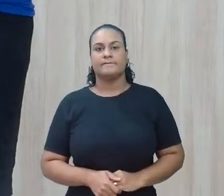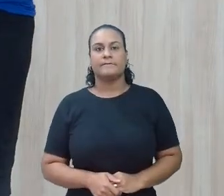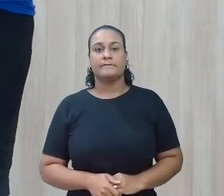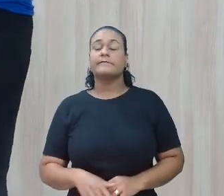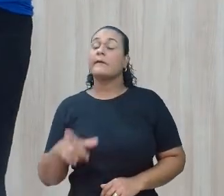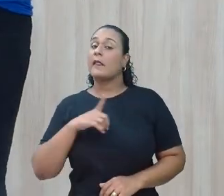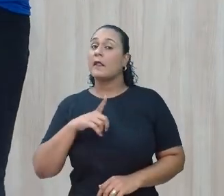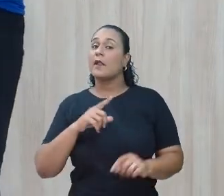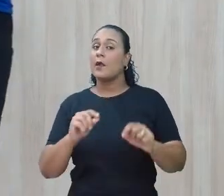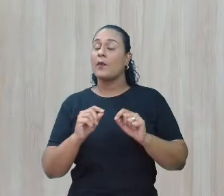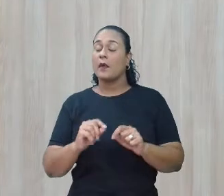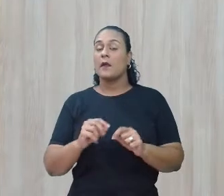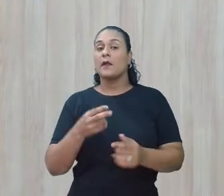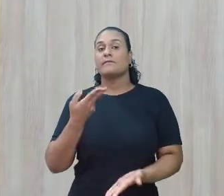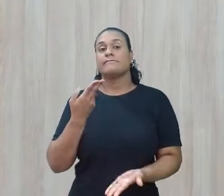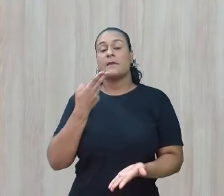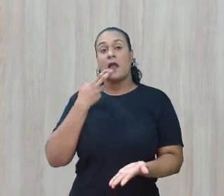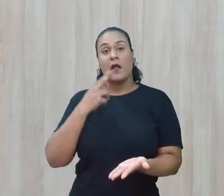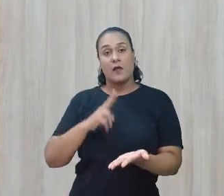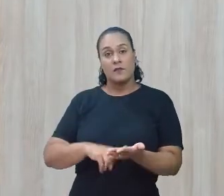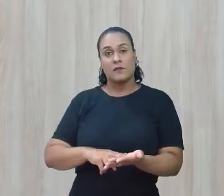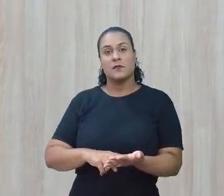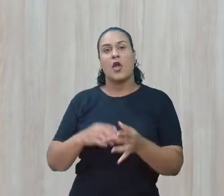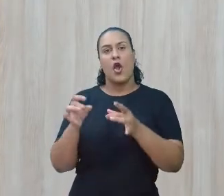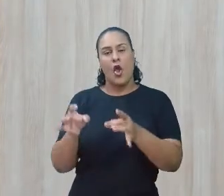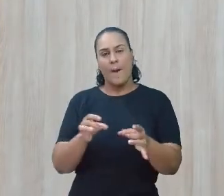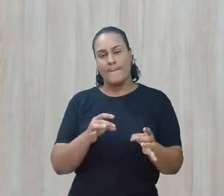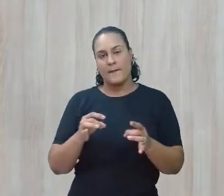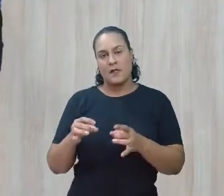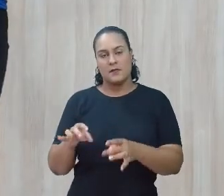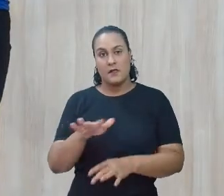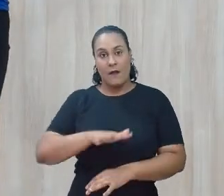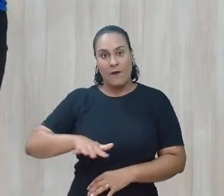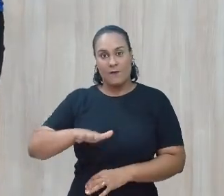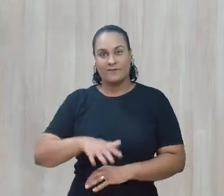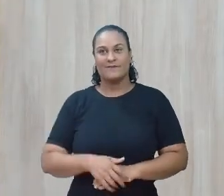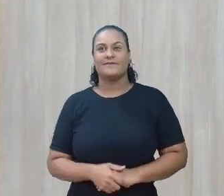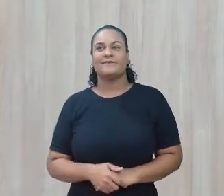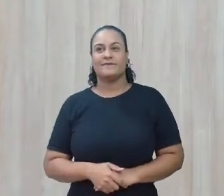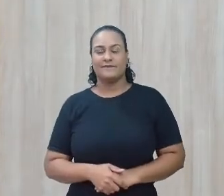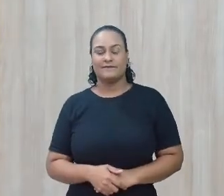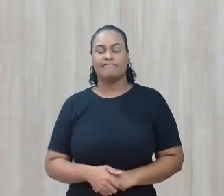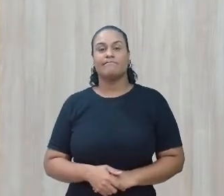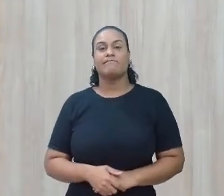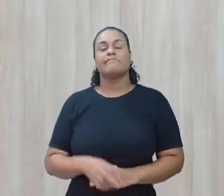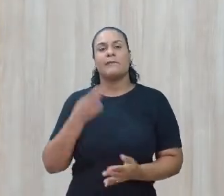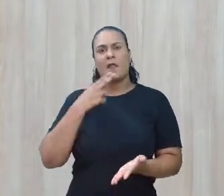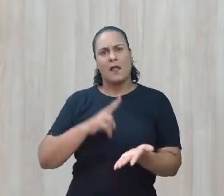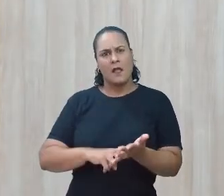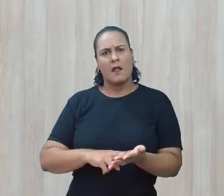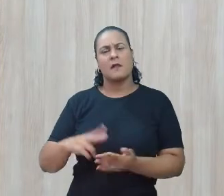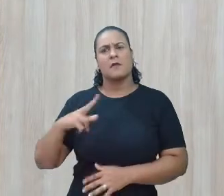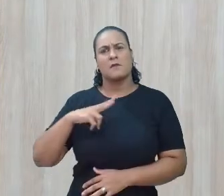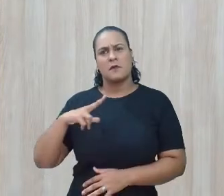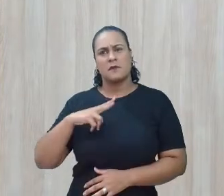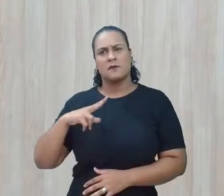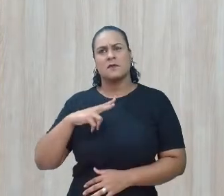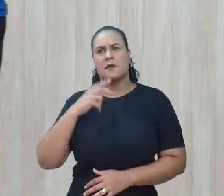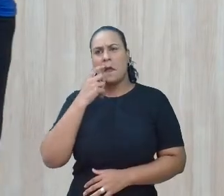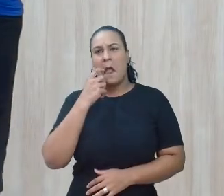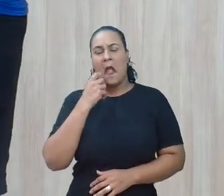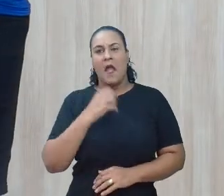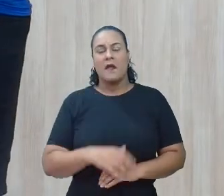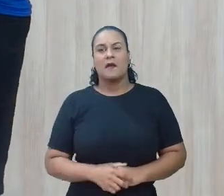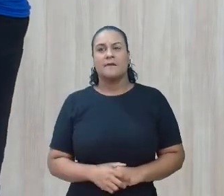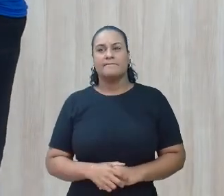a correspondência comercial, tá? Então, qual seria a carta pessoal? Acho que a gente já viu bastante, mas vamos ver de novo,